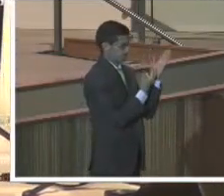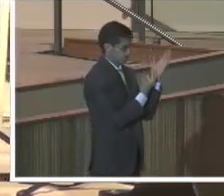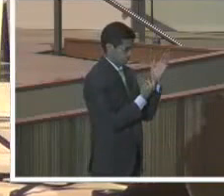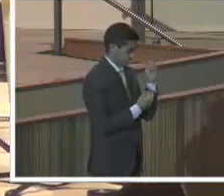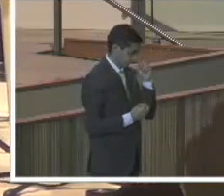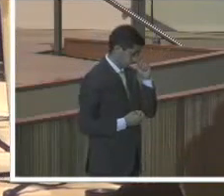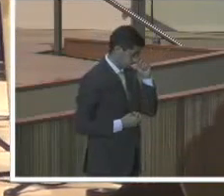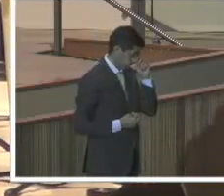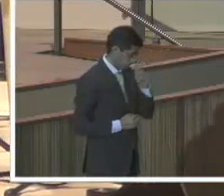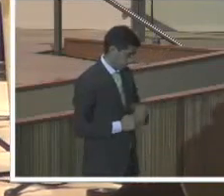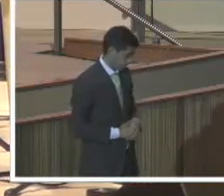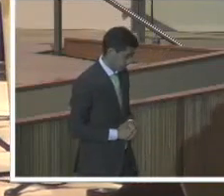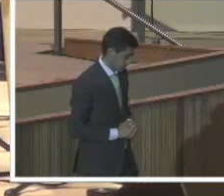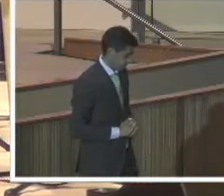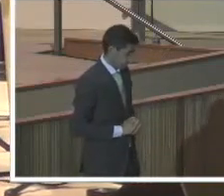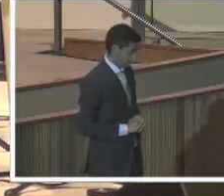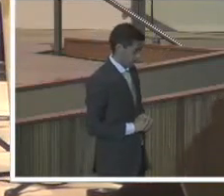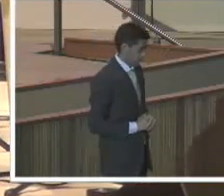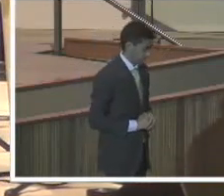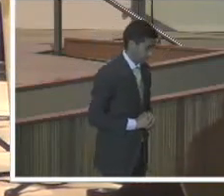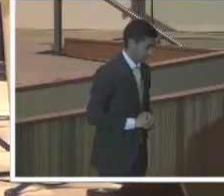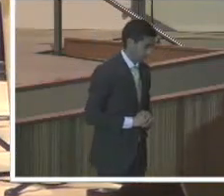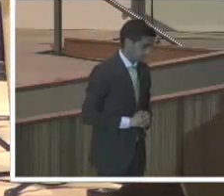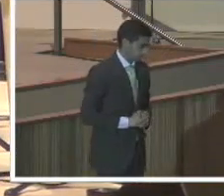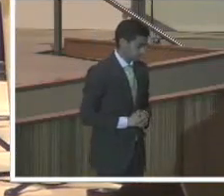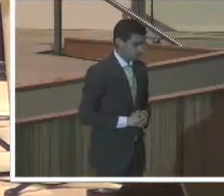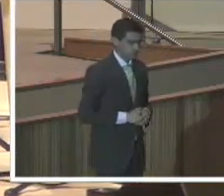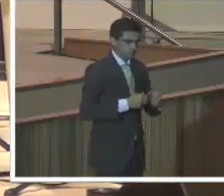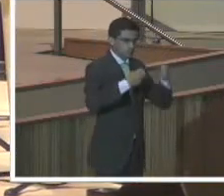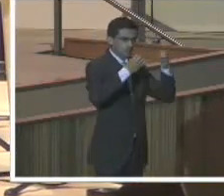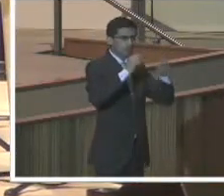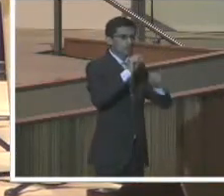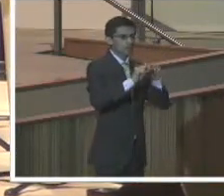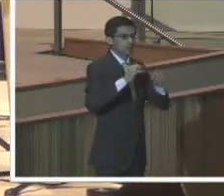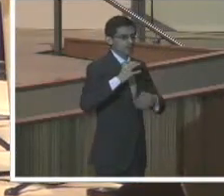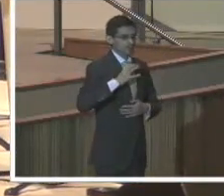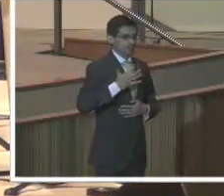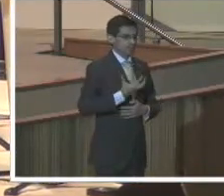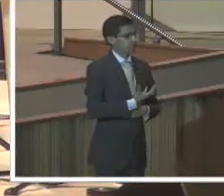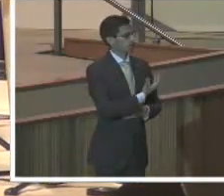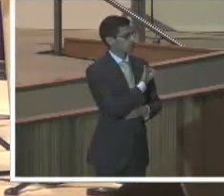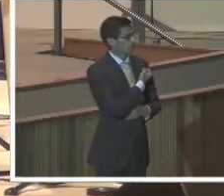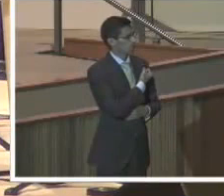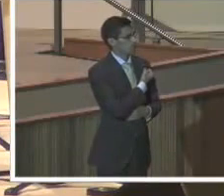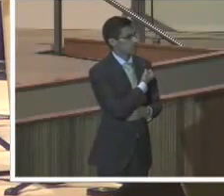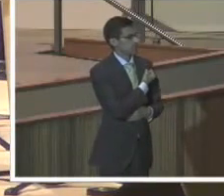é que o resgate não é barato.